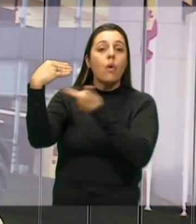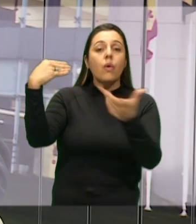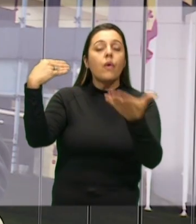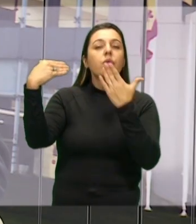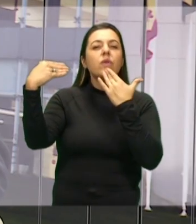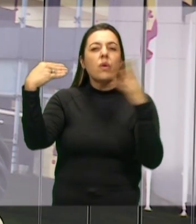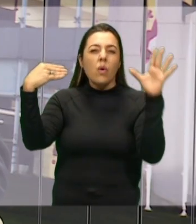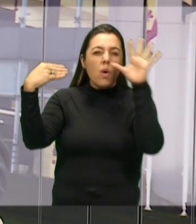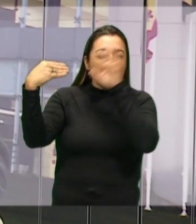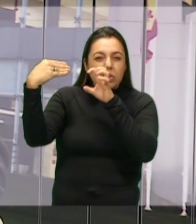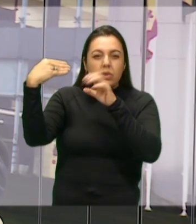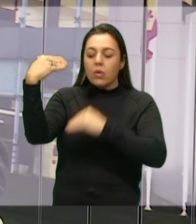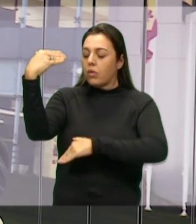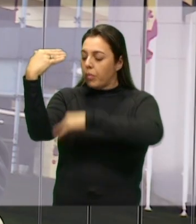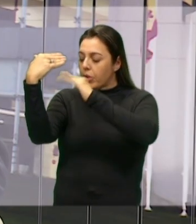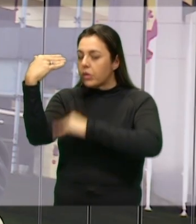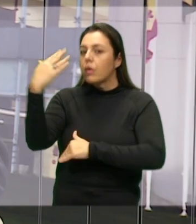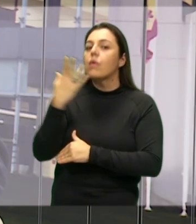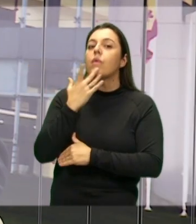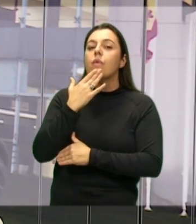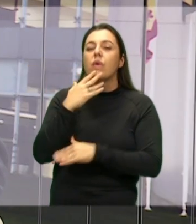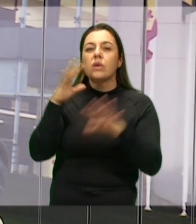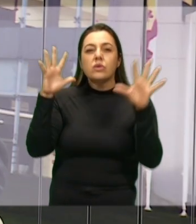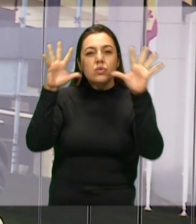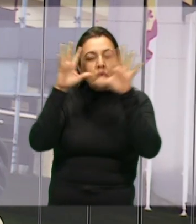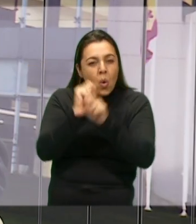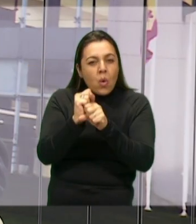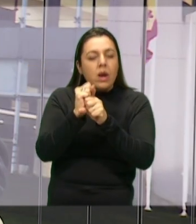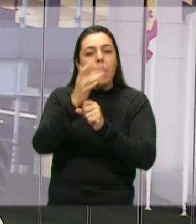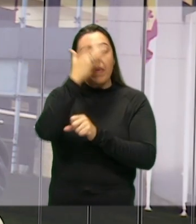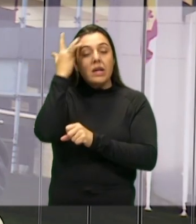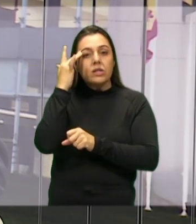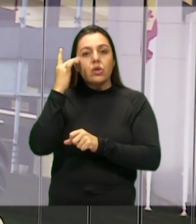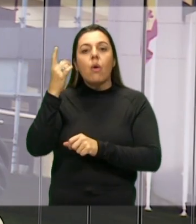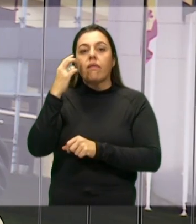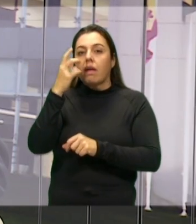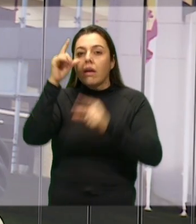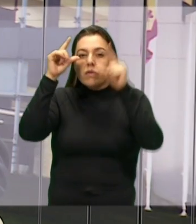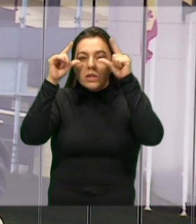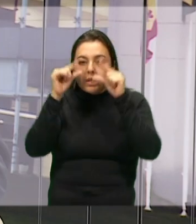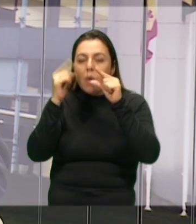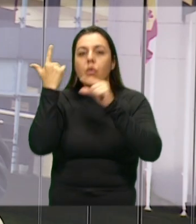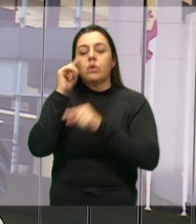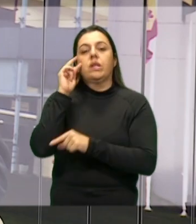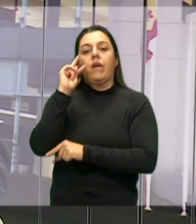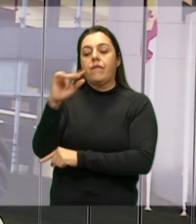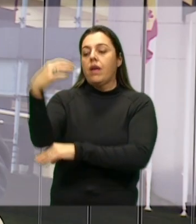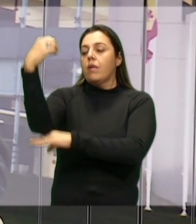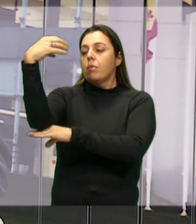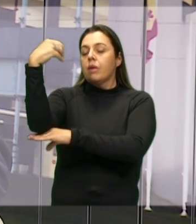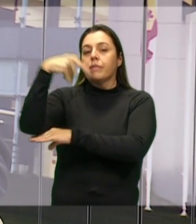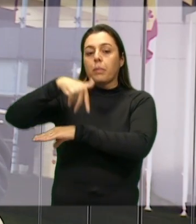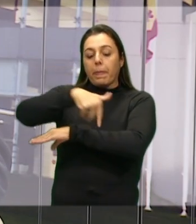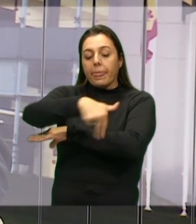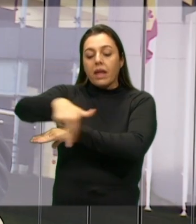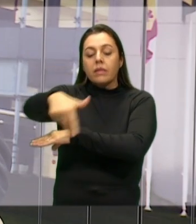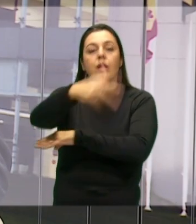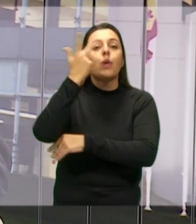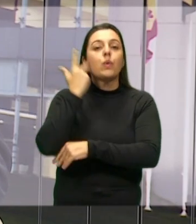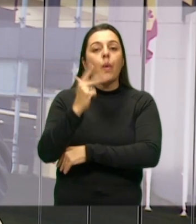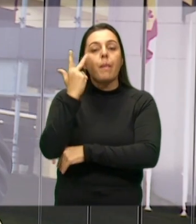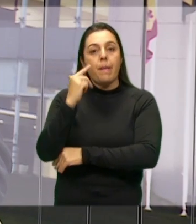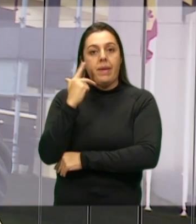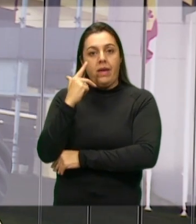de uma cor escura, ou fossem pintados de cores escuras, as pessoas de baixa visão conseguiriam transitar